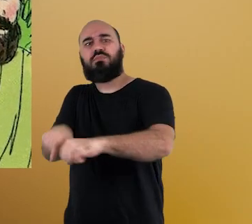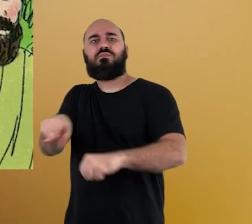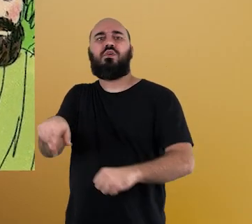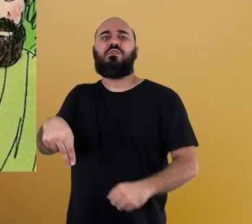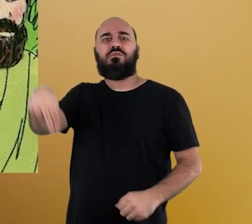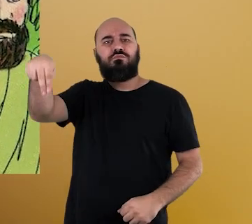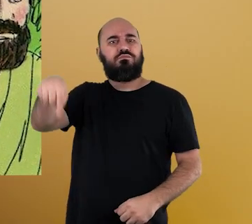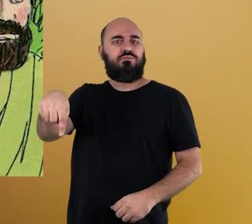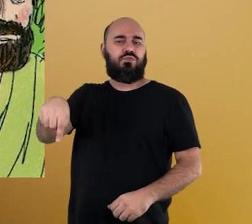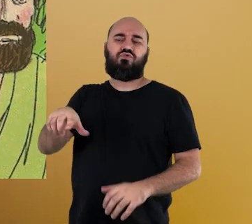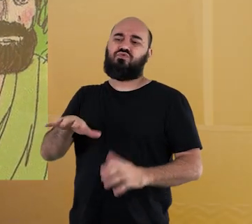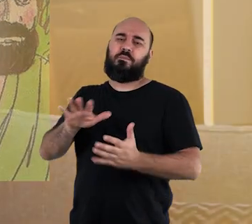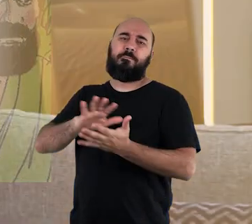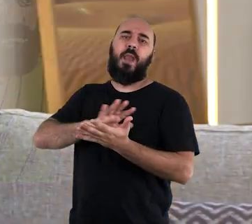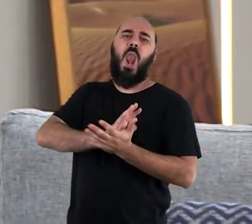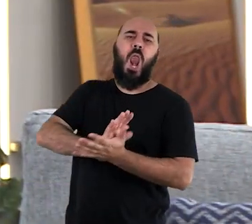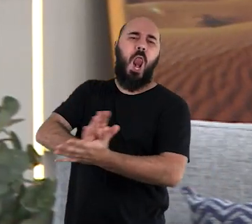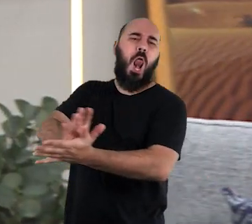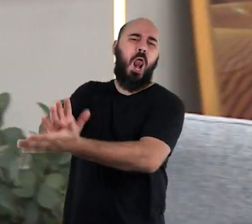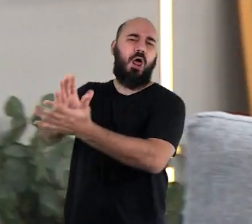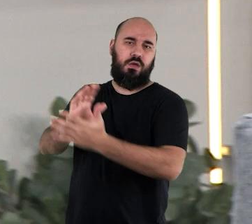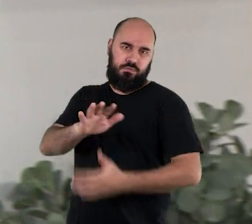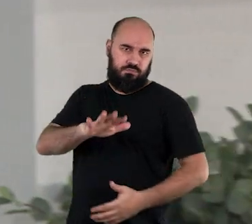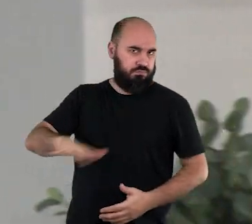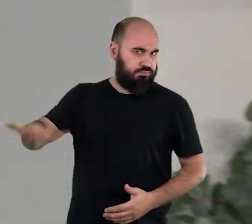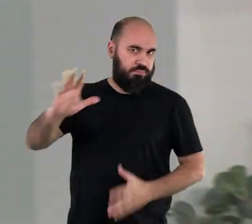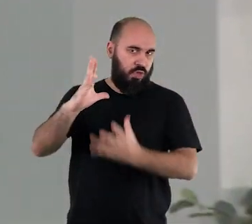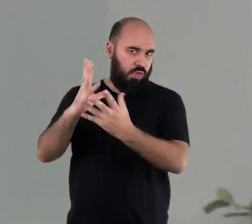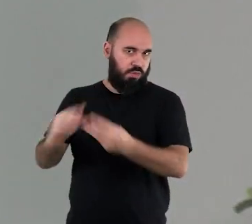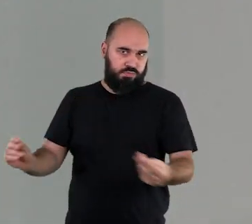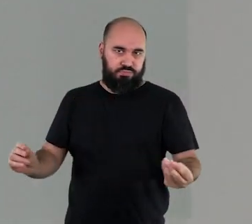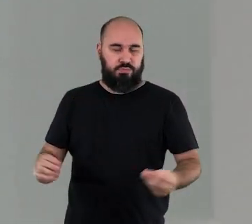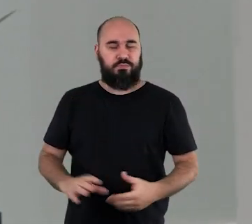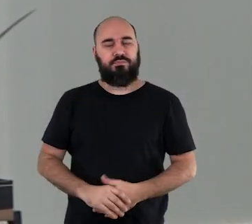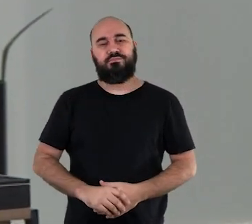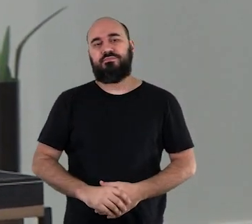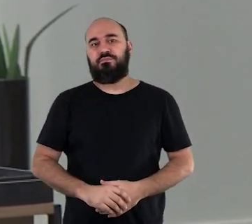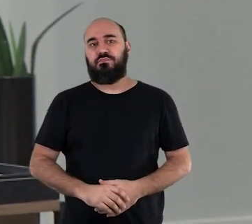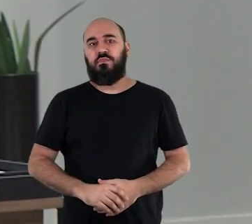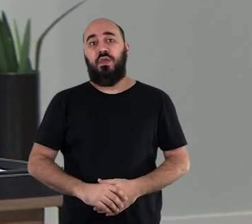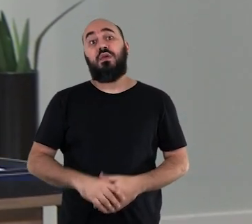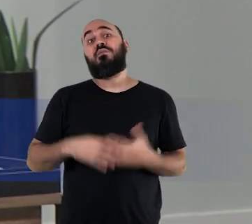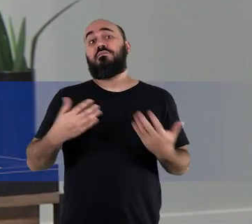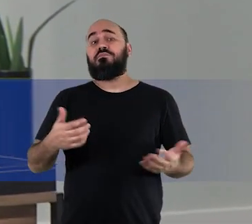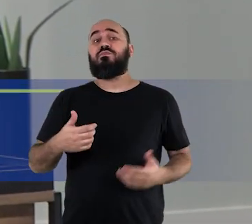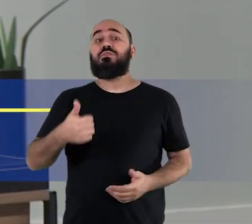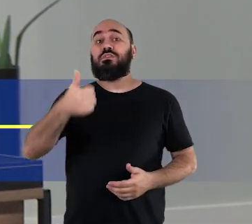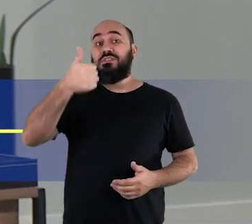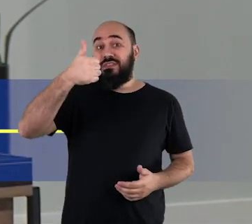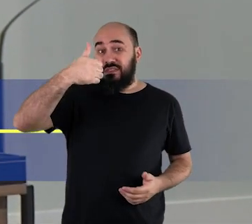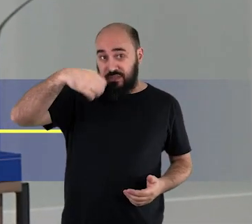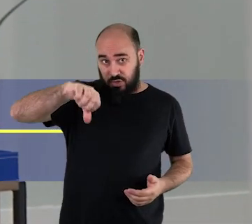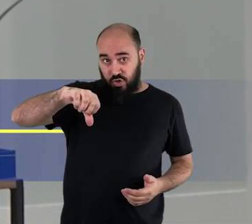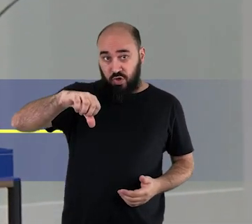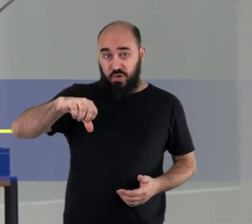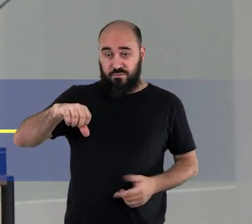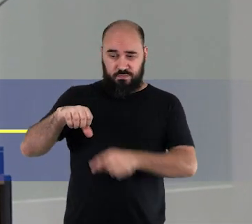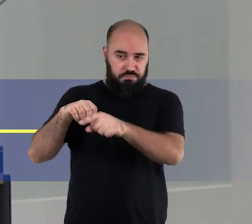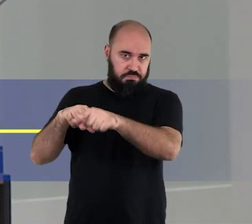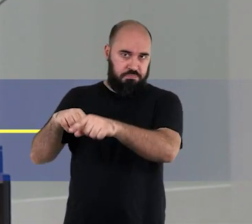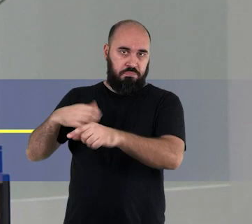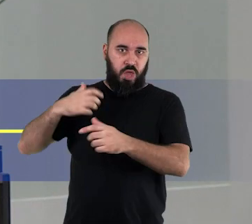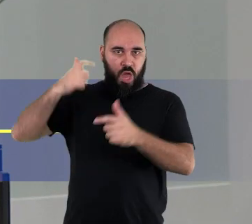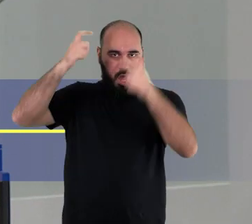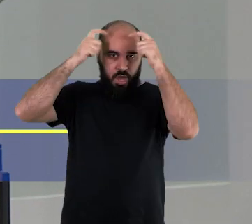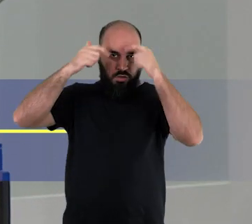reino. Um dos 19 reis do reino do norte de Israel,